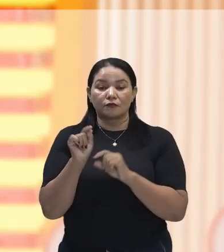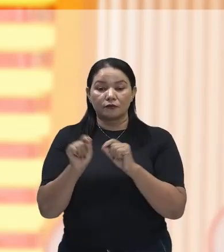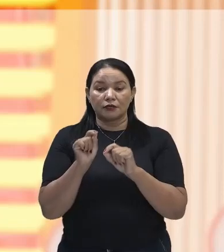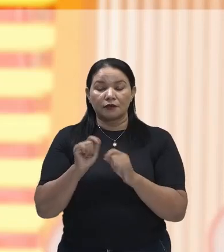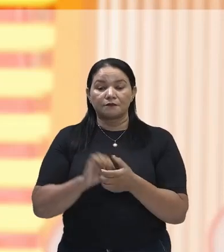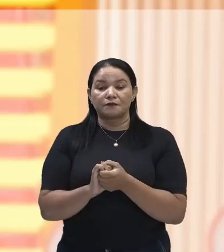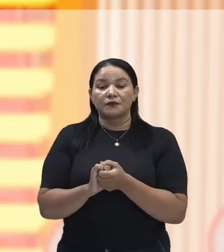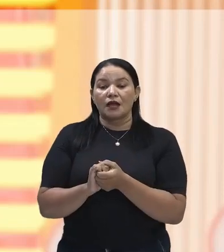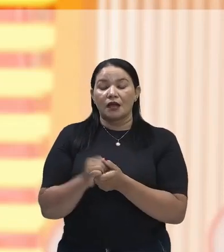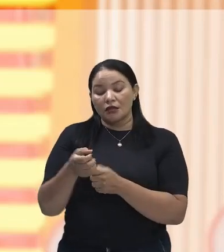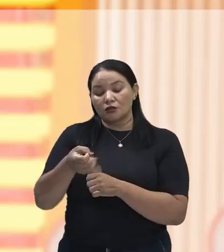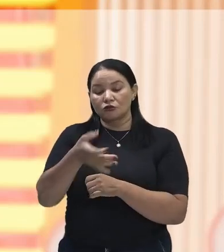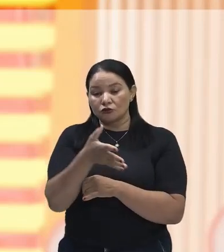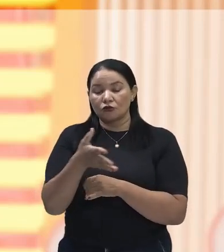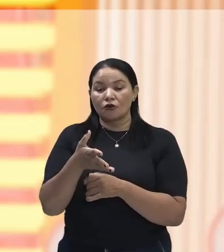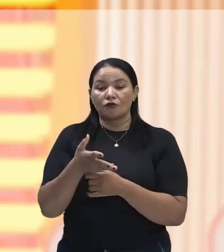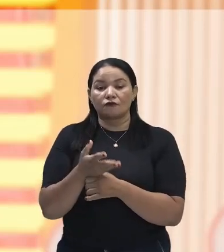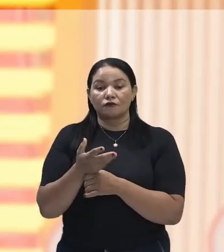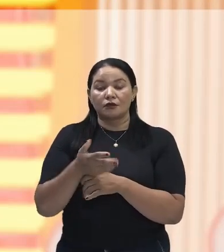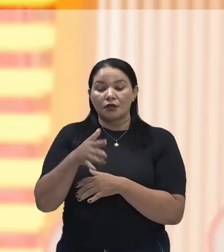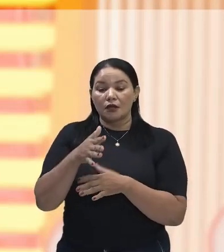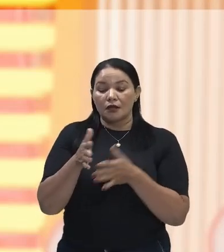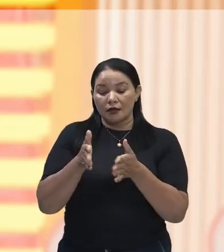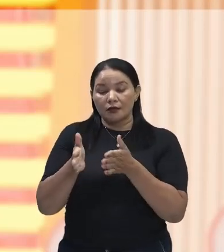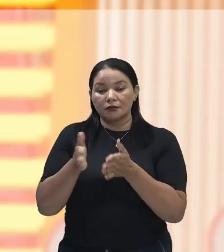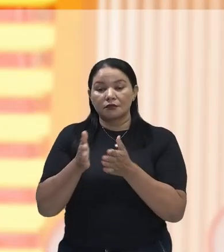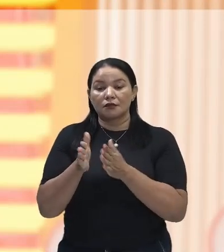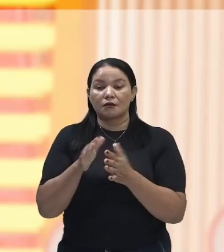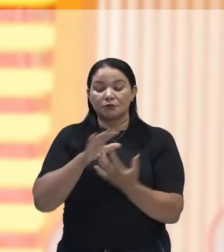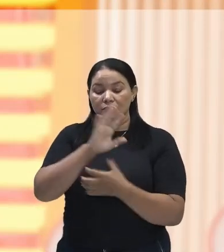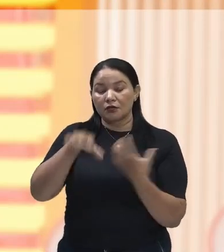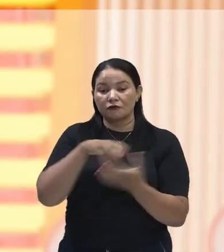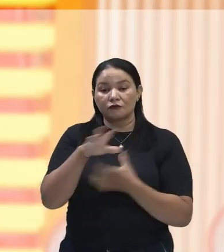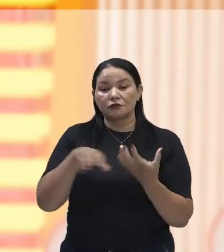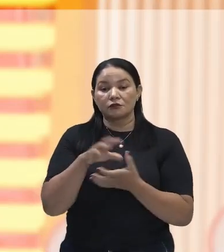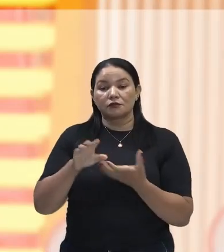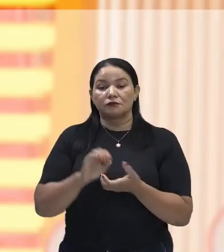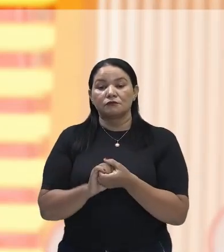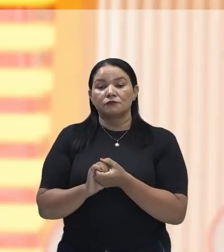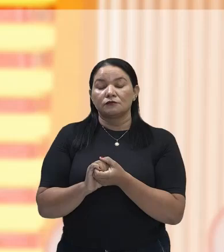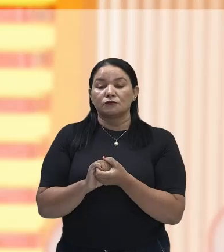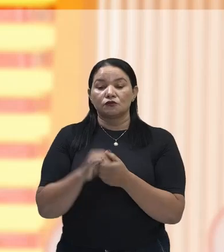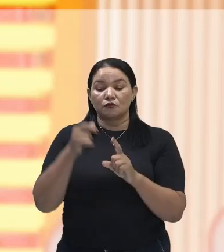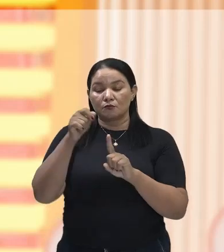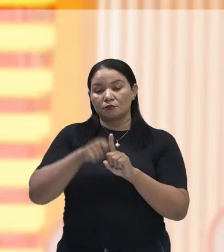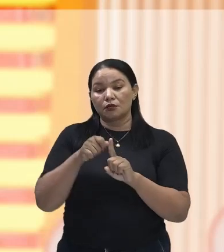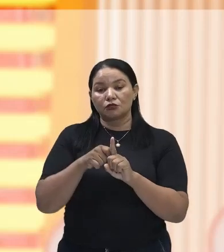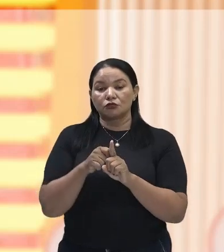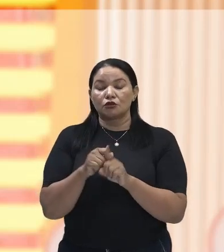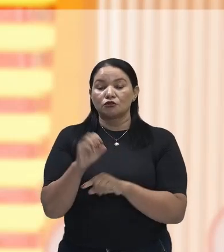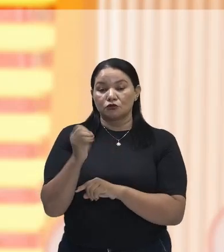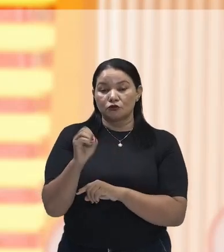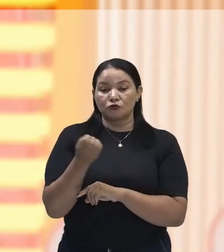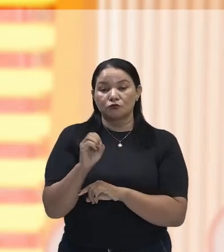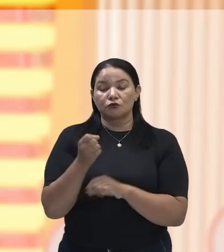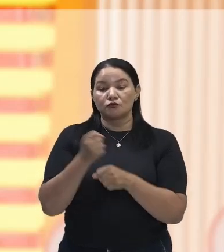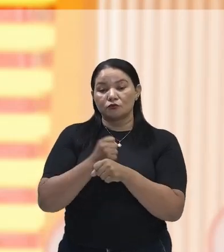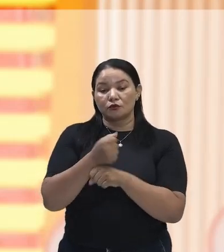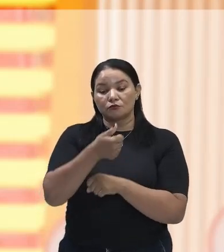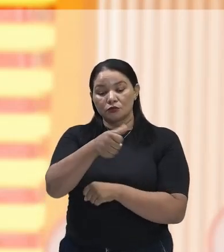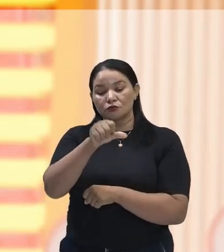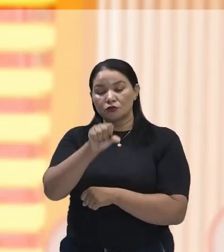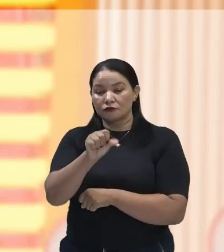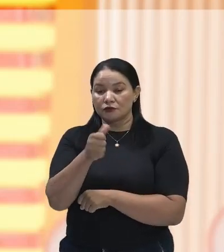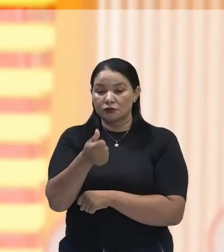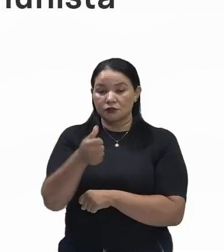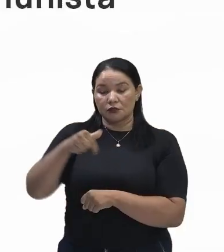nova etapa desse processo revolucionário, conhecido como a Revolução de Outubro de 1917.